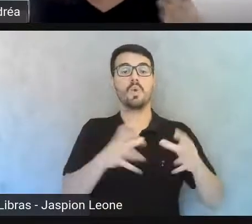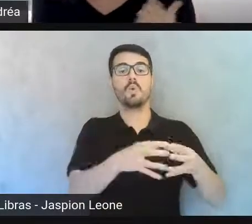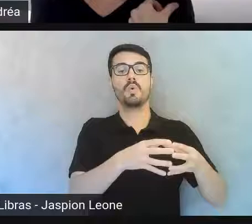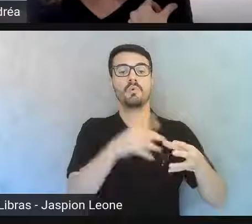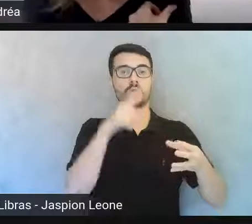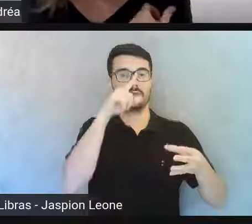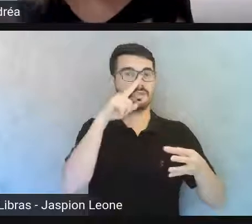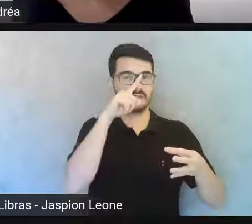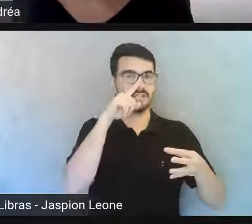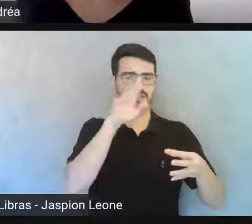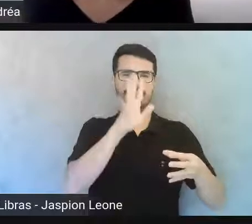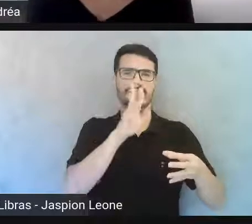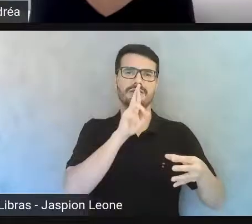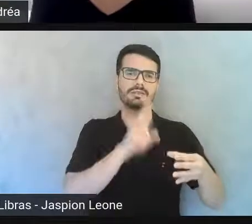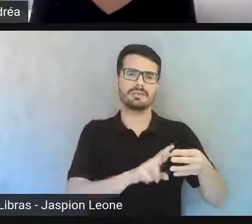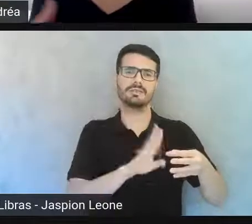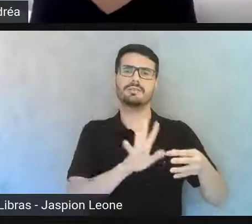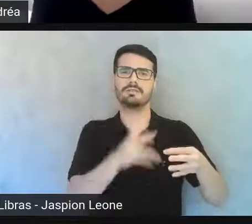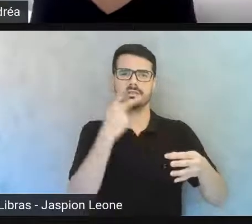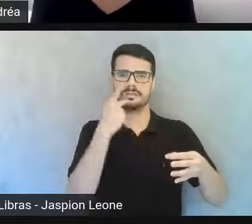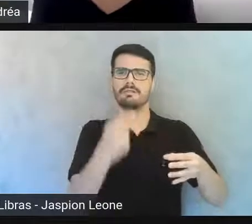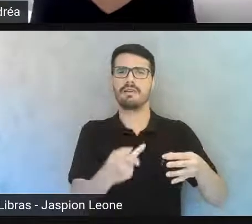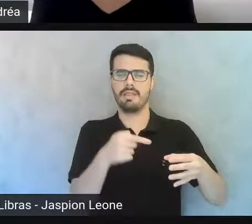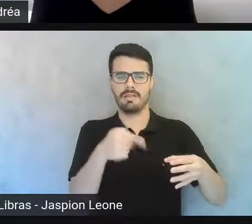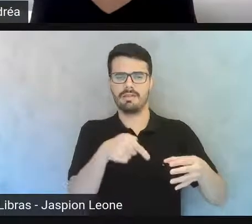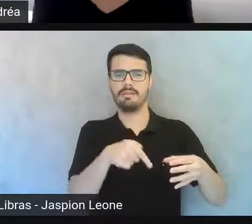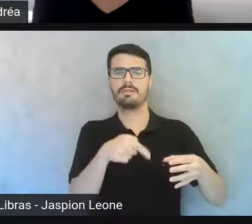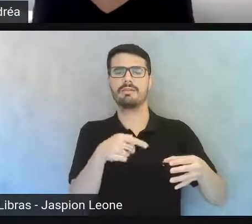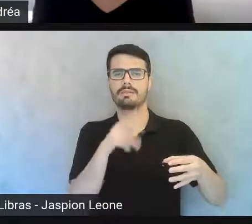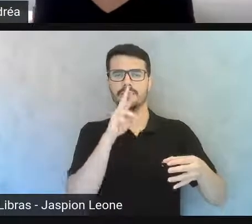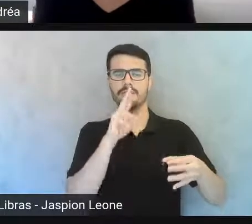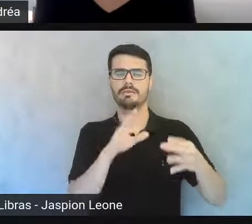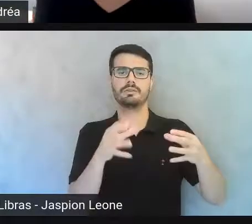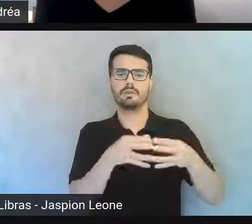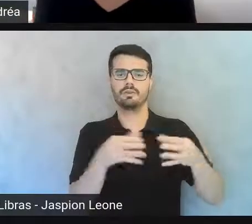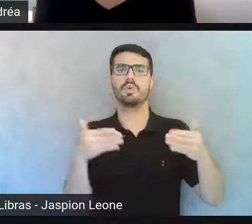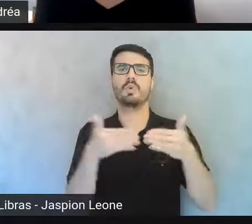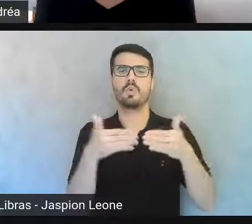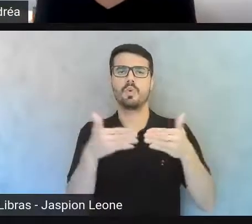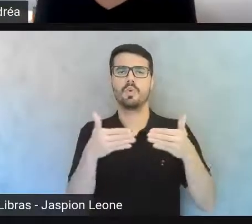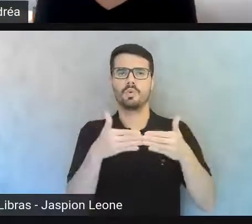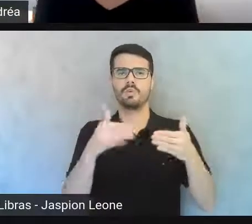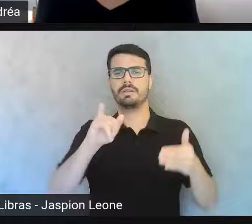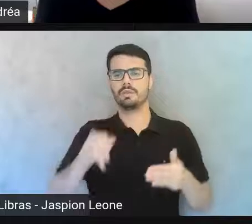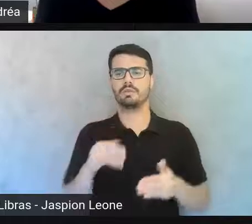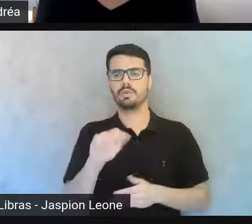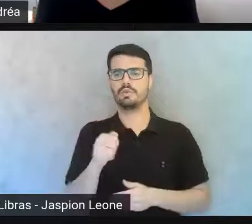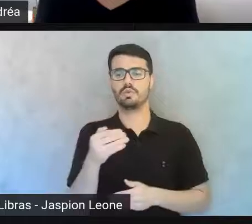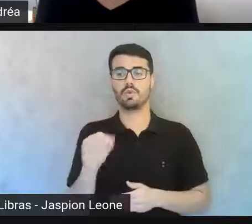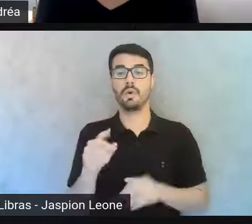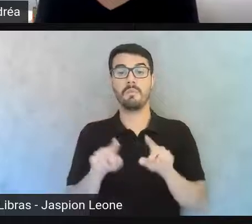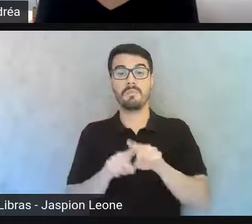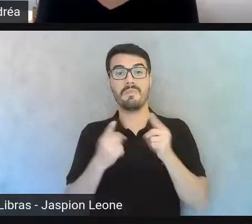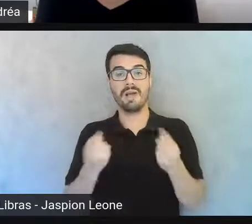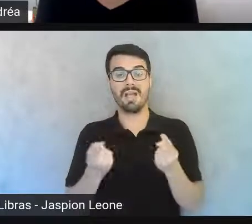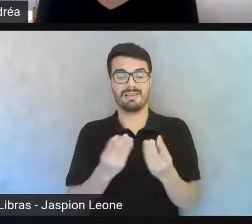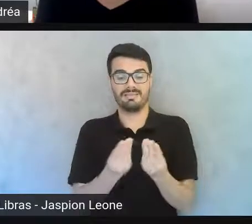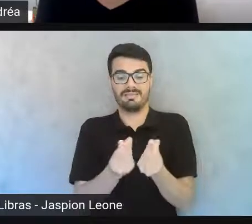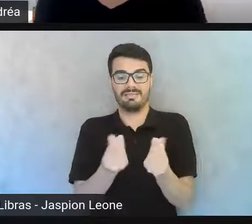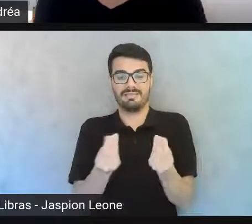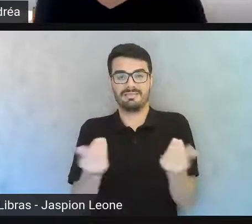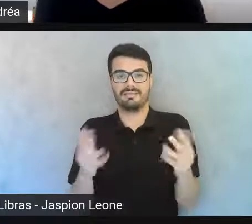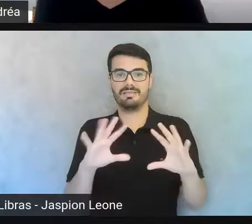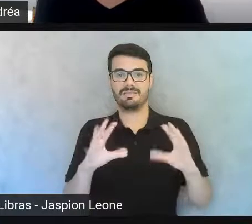Respondendo, acho que eu já falei, né, do grupo de risco, já concordei com o João, mas a sensibilidade do grupo de risco, que se ele